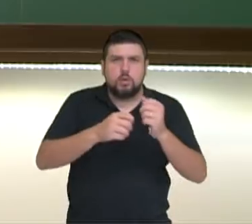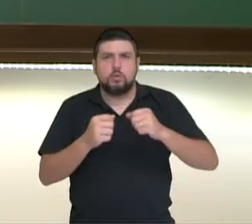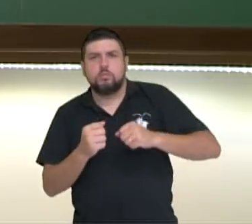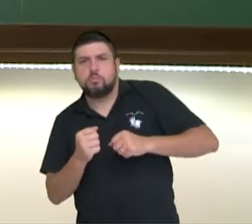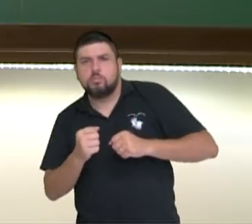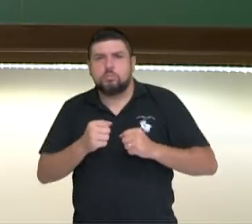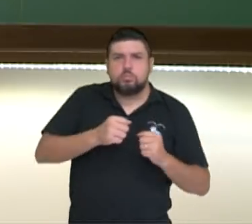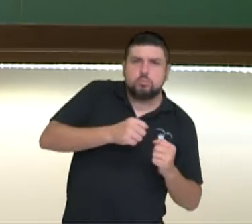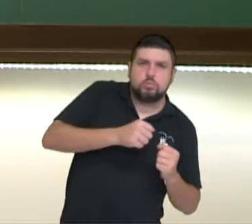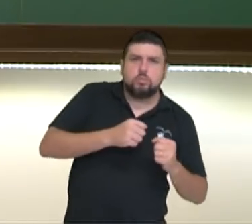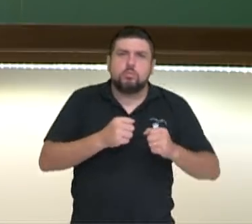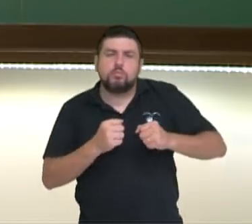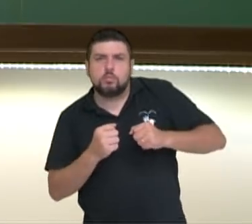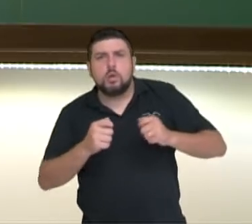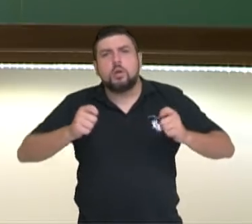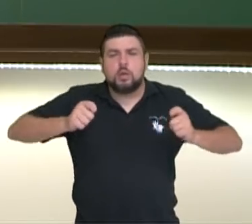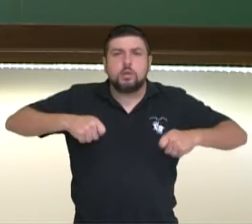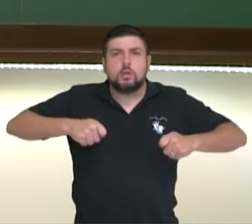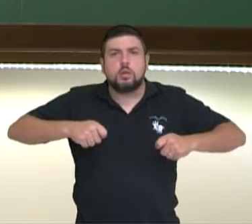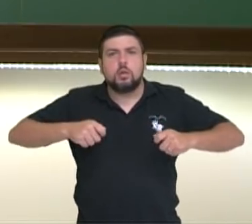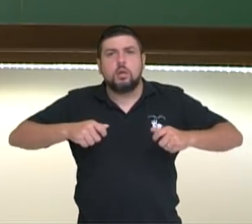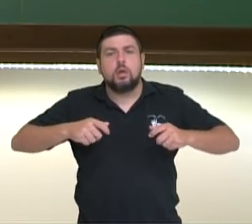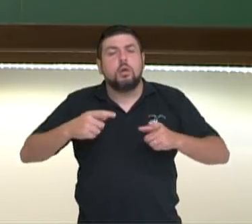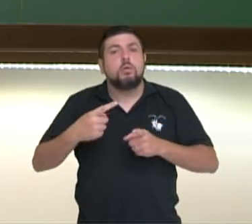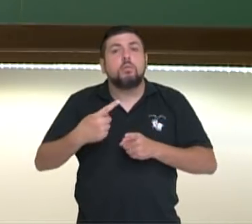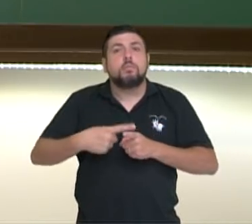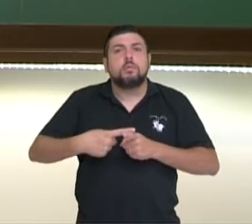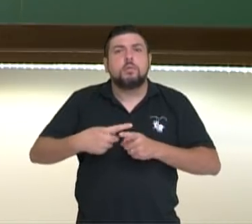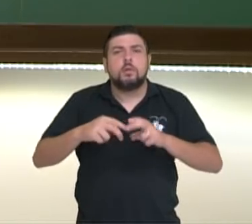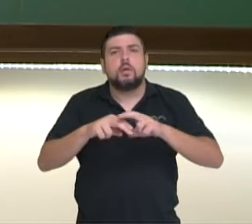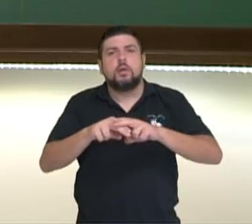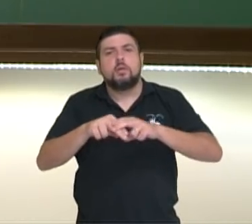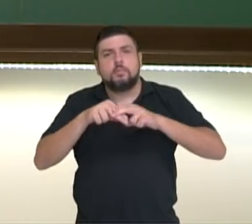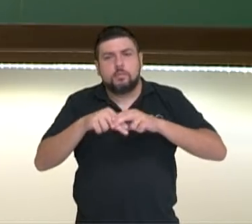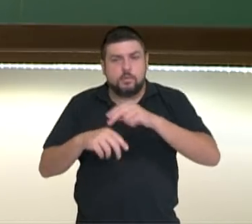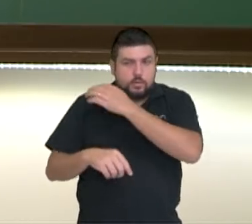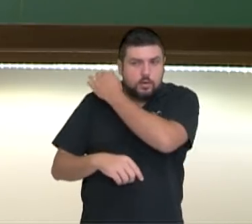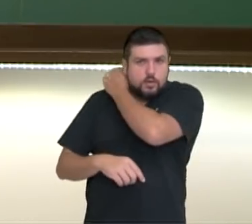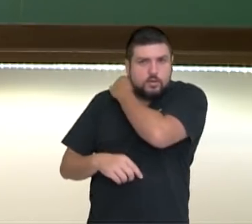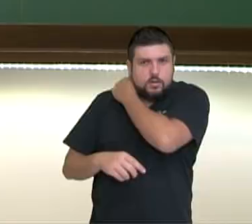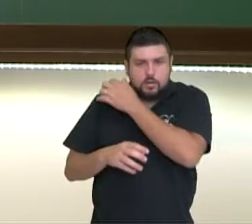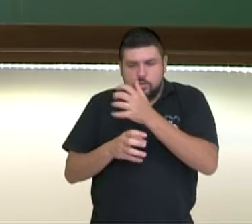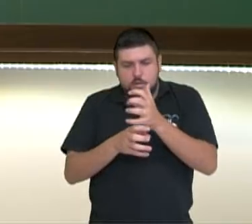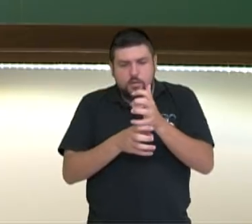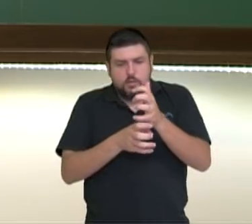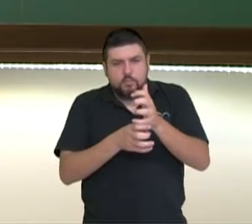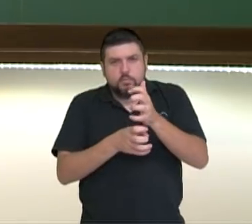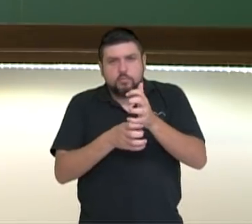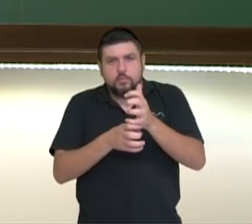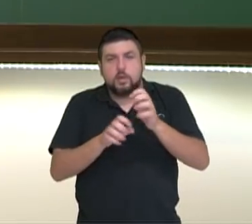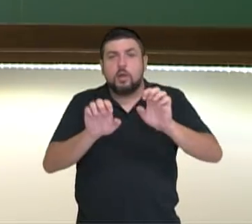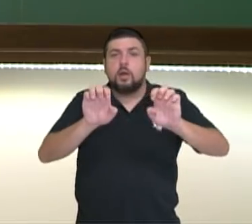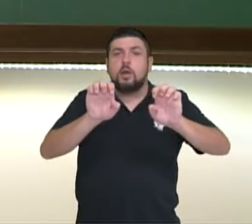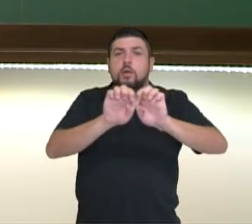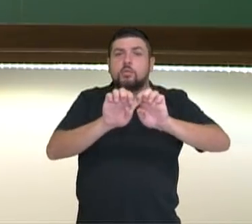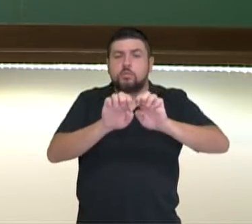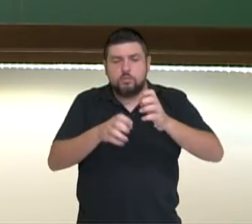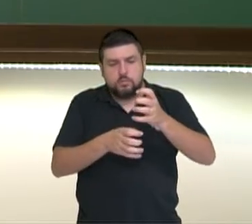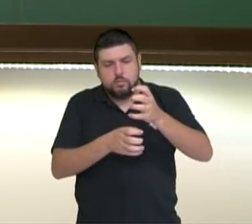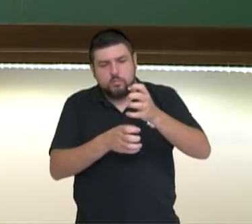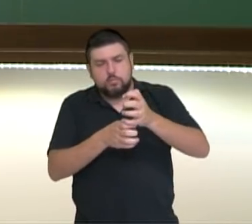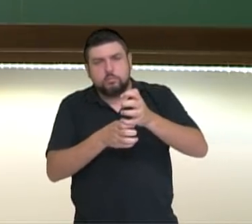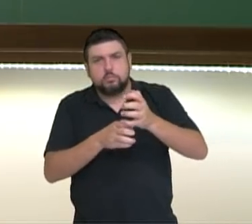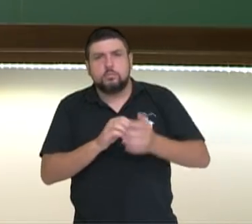nós conseguimos nos movimentar assim por conta dessa estrutura da coluna vertebral. Então, nessa